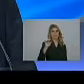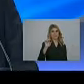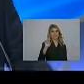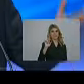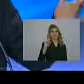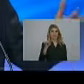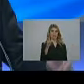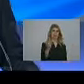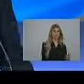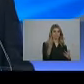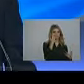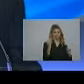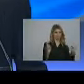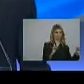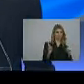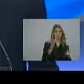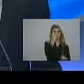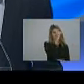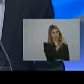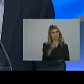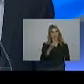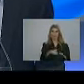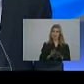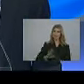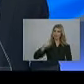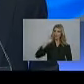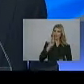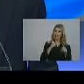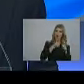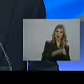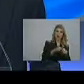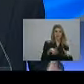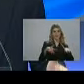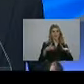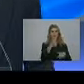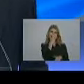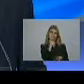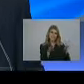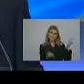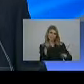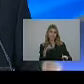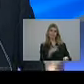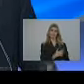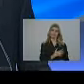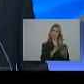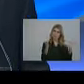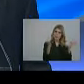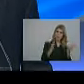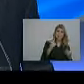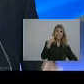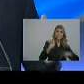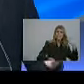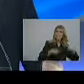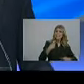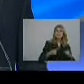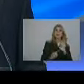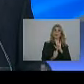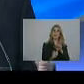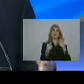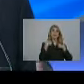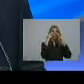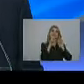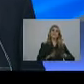do debate, os demais candidatos, todos que vieram nos acompanhar, nos assistir daqui. É um prazer estar participando desse debate e apresentar minha visão